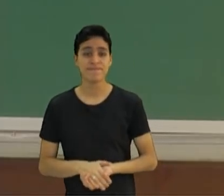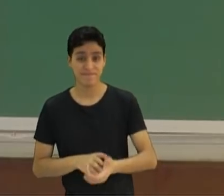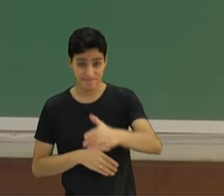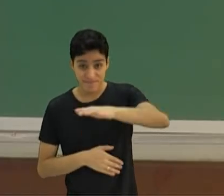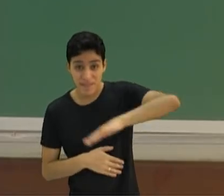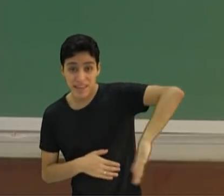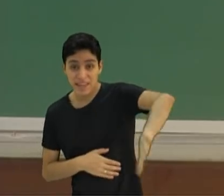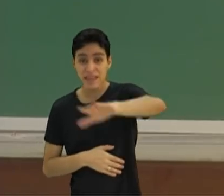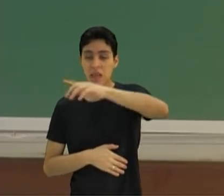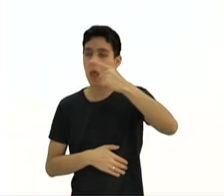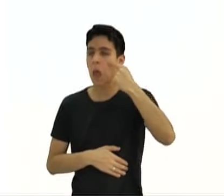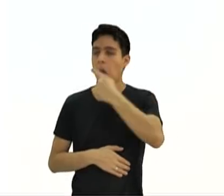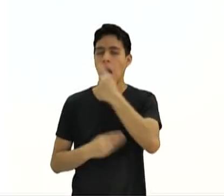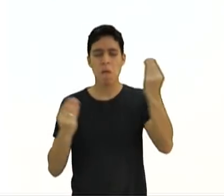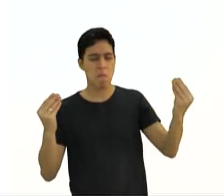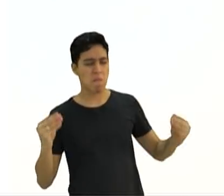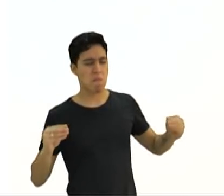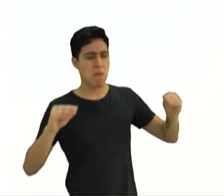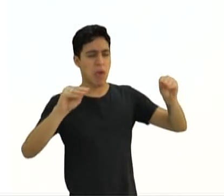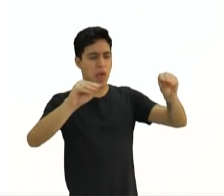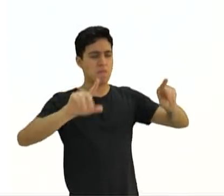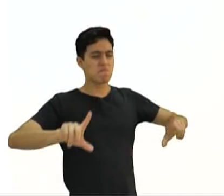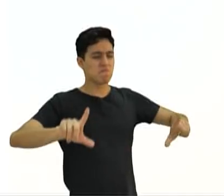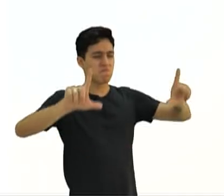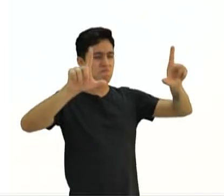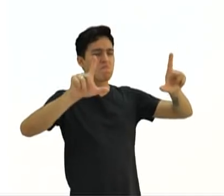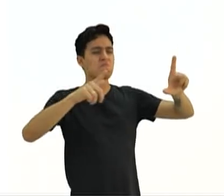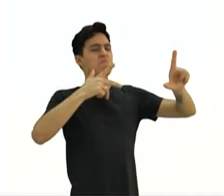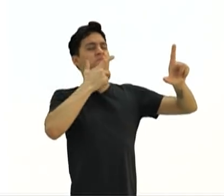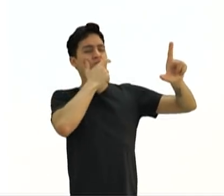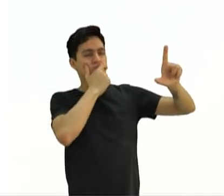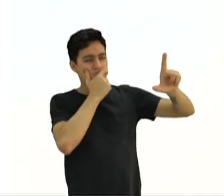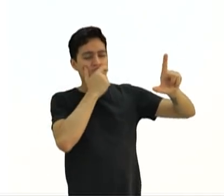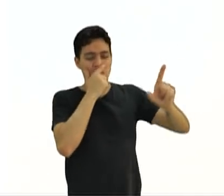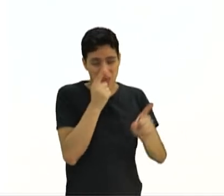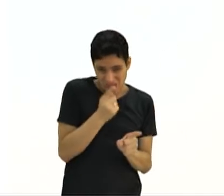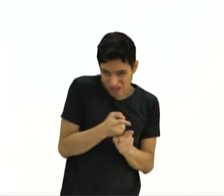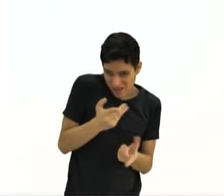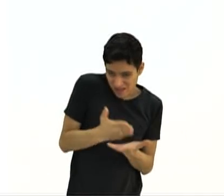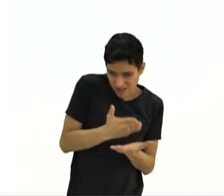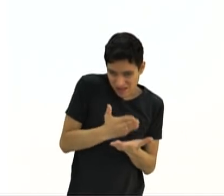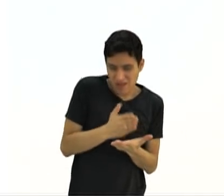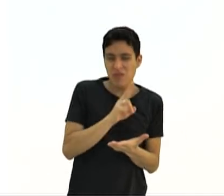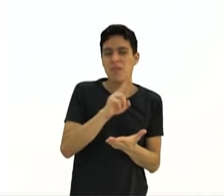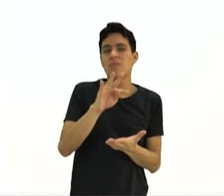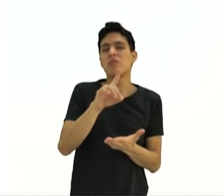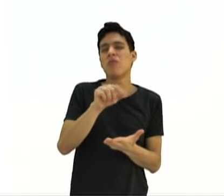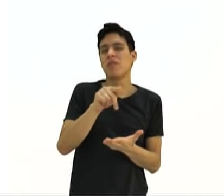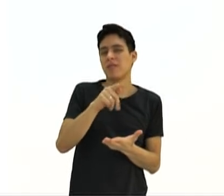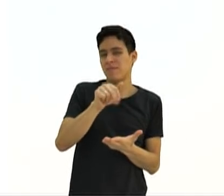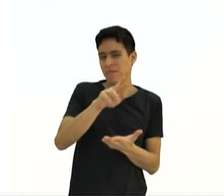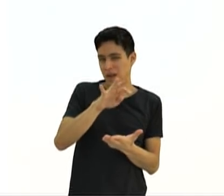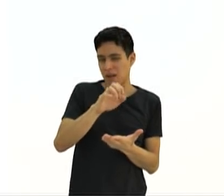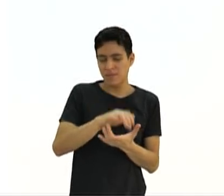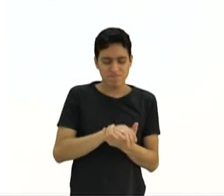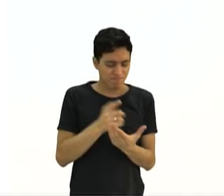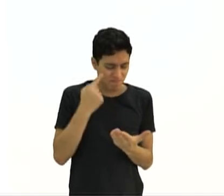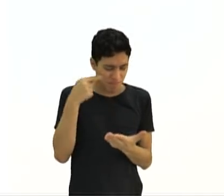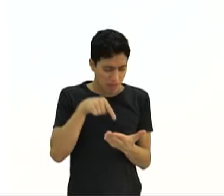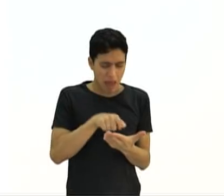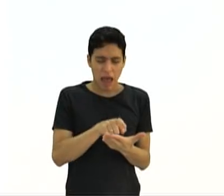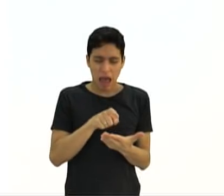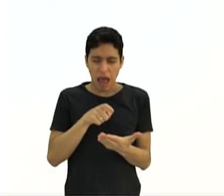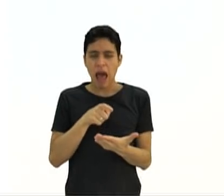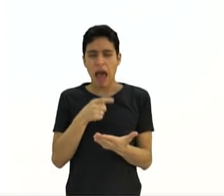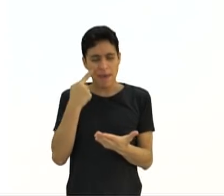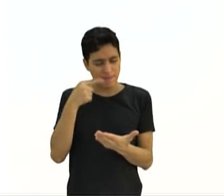Pessoal, coloquei aqui uma cantora que eu achei lá no nosso livro por toda parte. E eu fiquei chocada porque